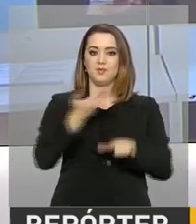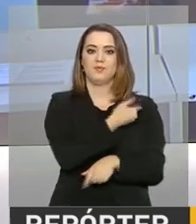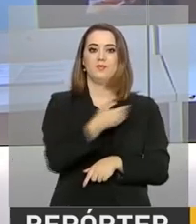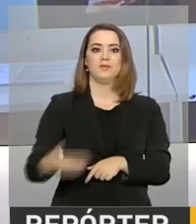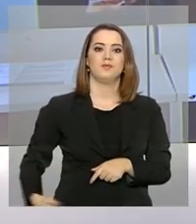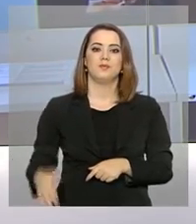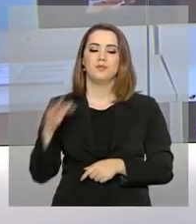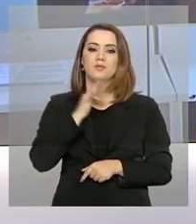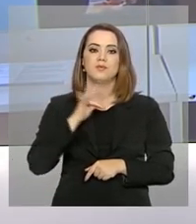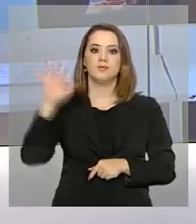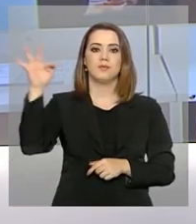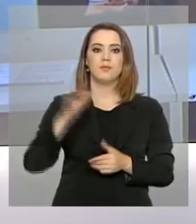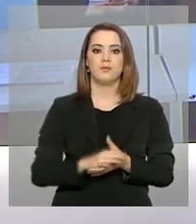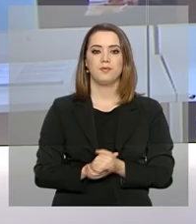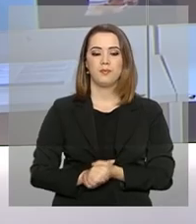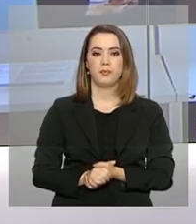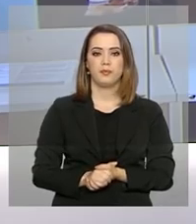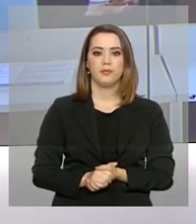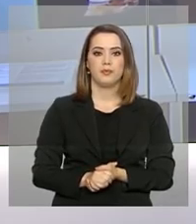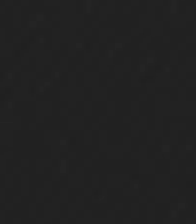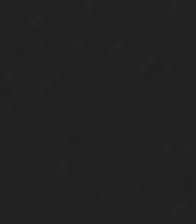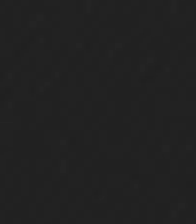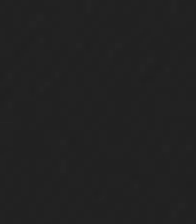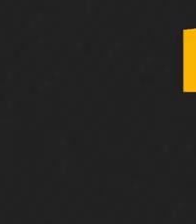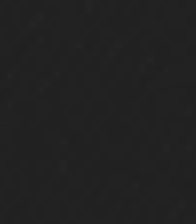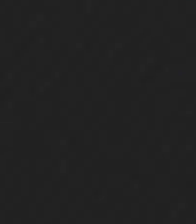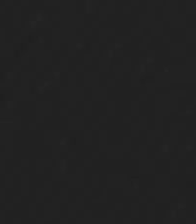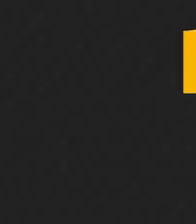NBR a TV do Governo Federal